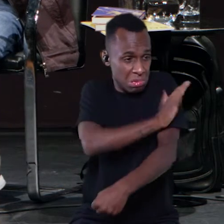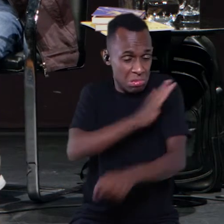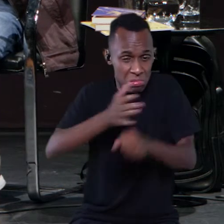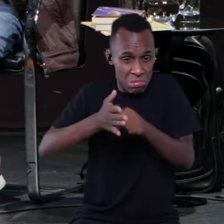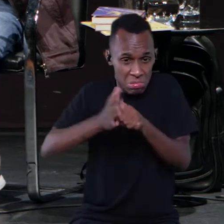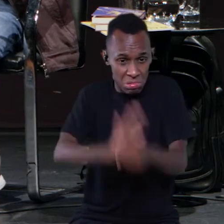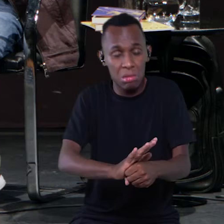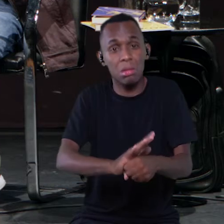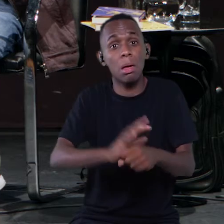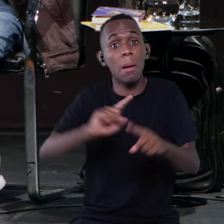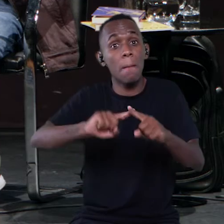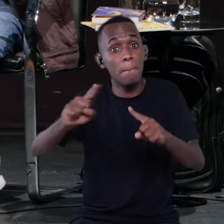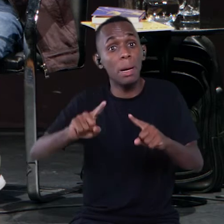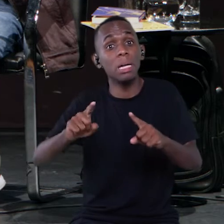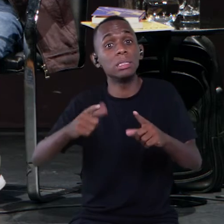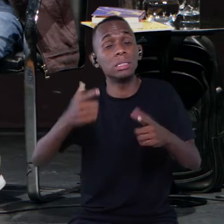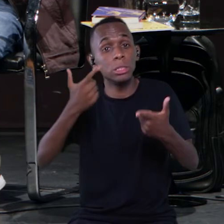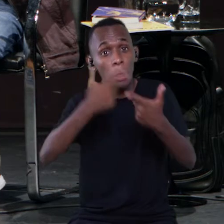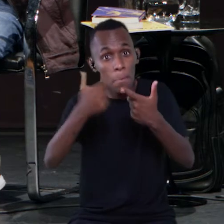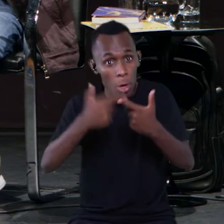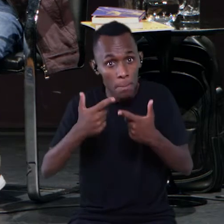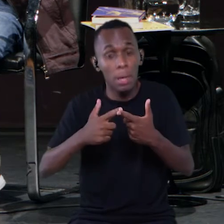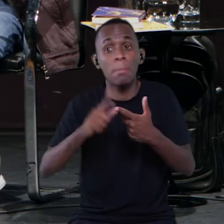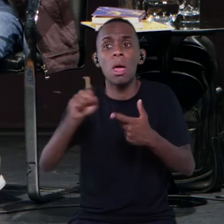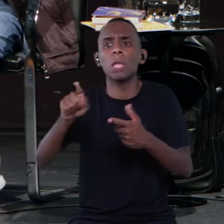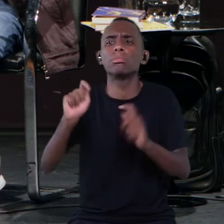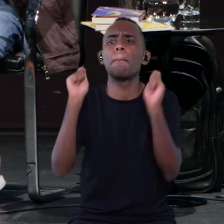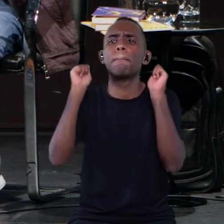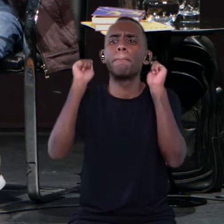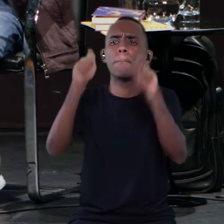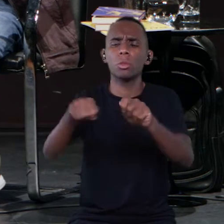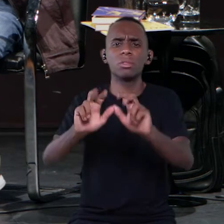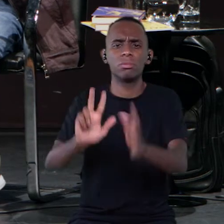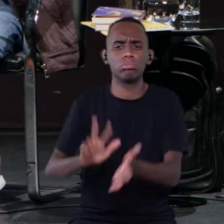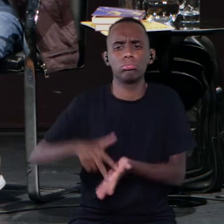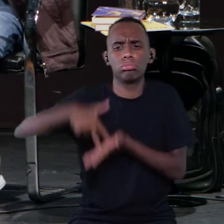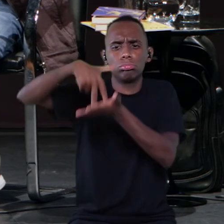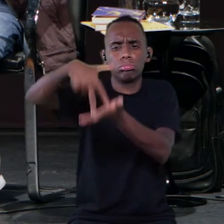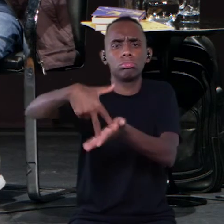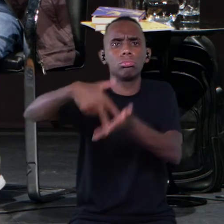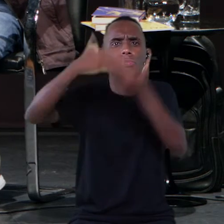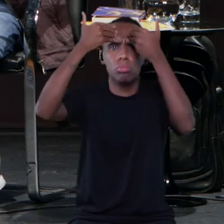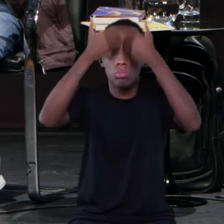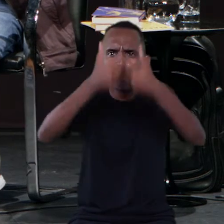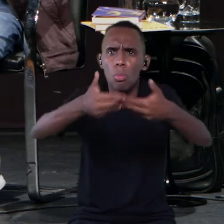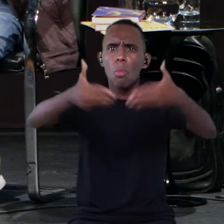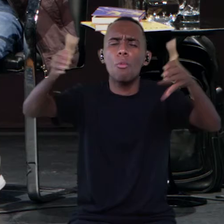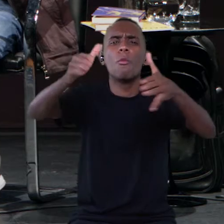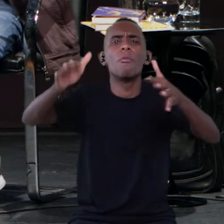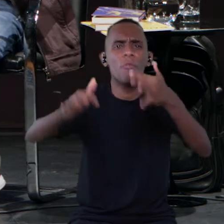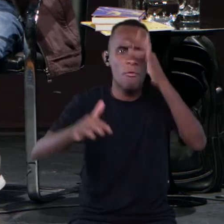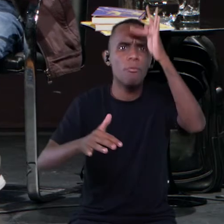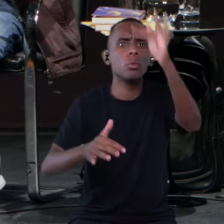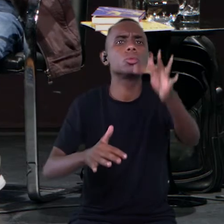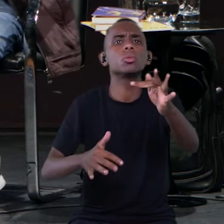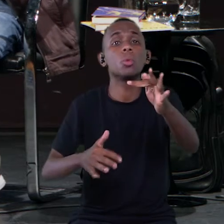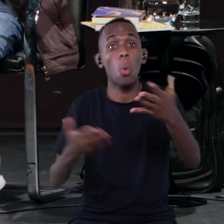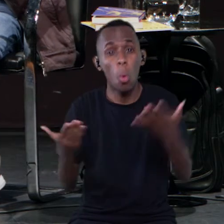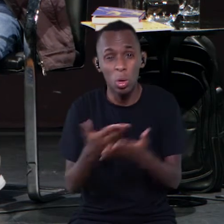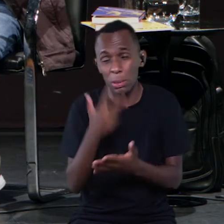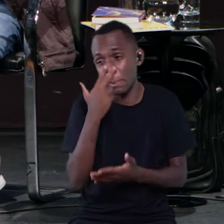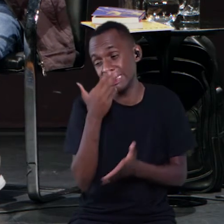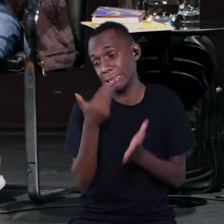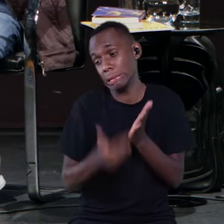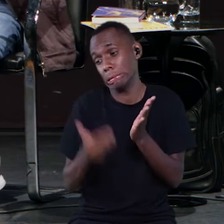de gênero, mas, ao lado dessa tragédia pessoal também, uma capacidade de gerar uma visão de mundo muito aberta, que hoje a gente, às vezes, está até